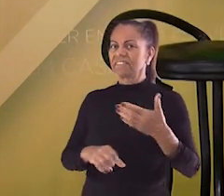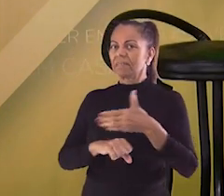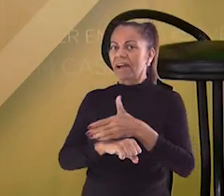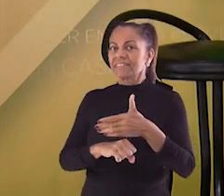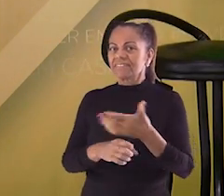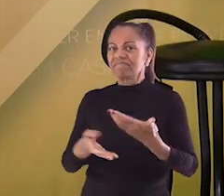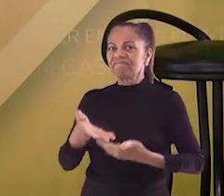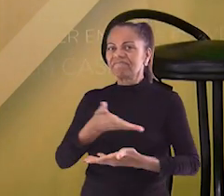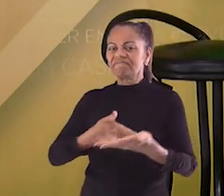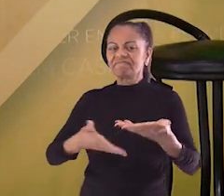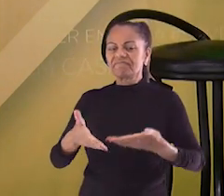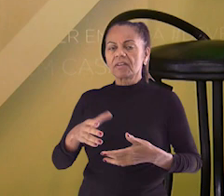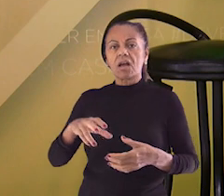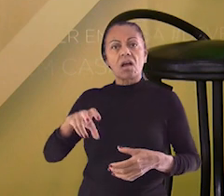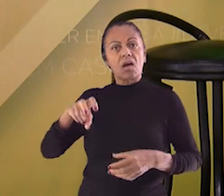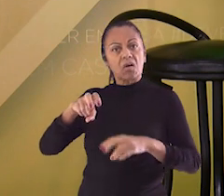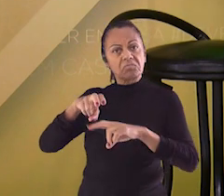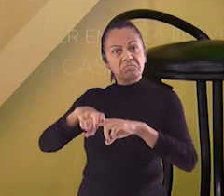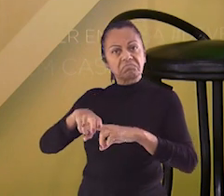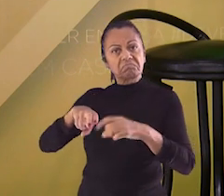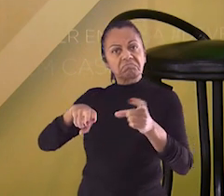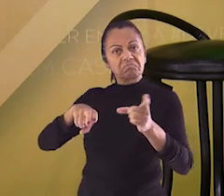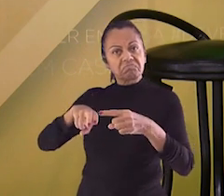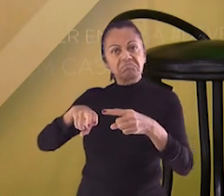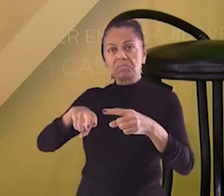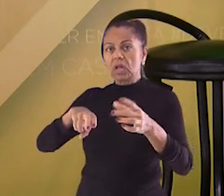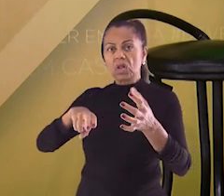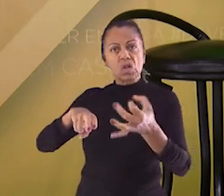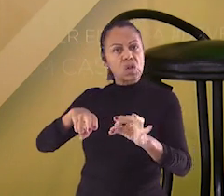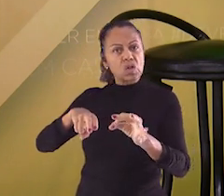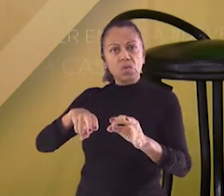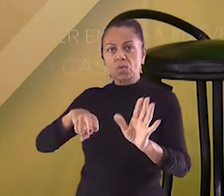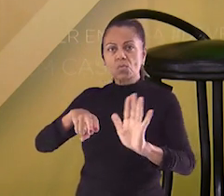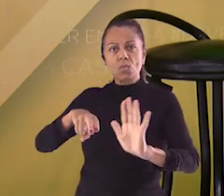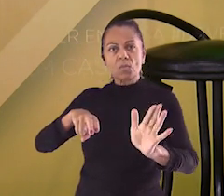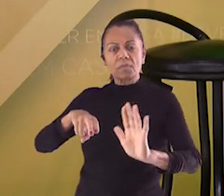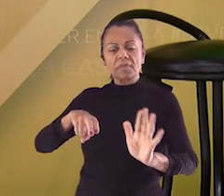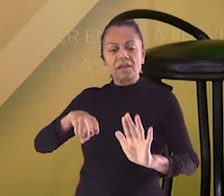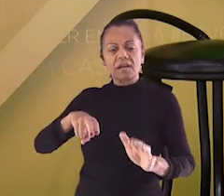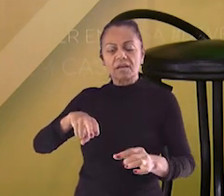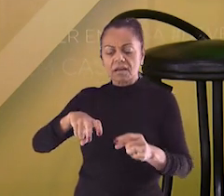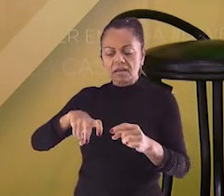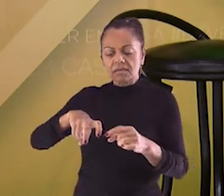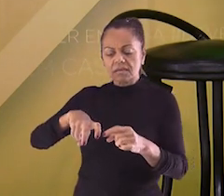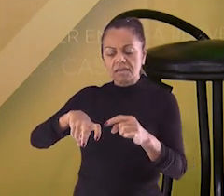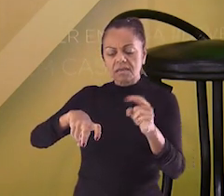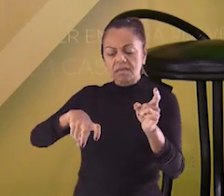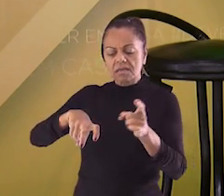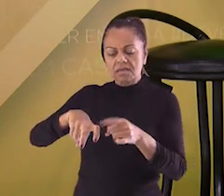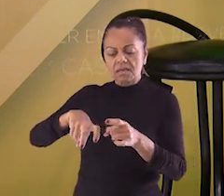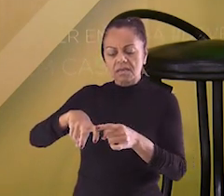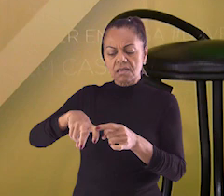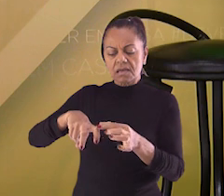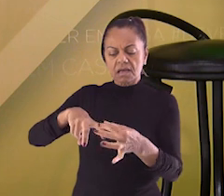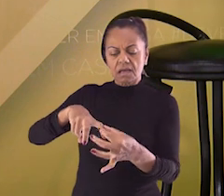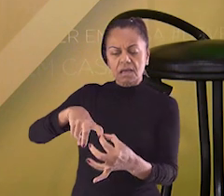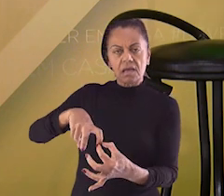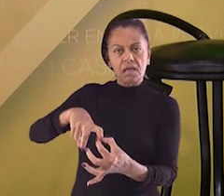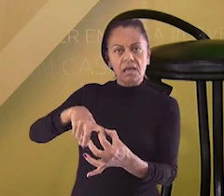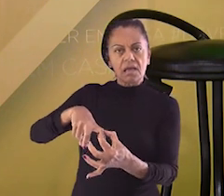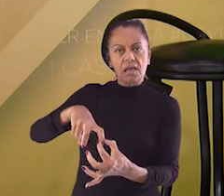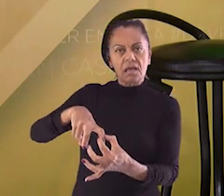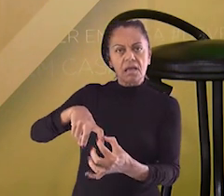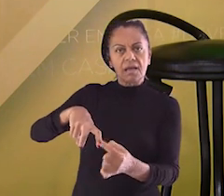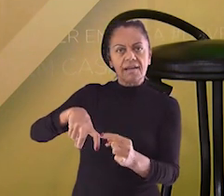Gente, obrigado pela participação. Vim aqui, tomei uma bancada aqui, não doeu, tá? Como a professora bem falou, vocês têm que acertar